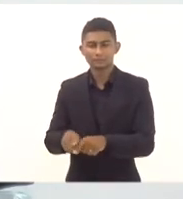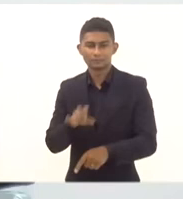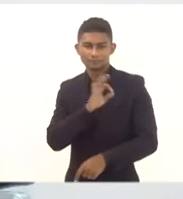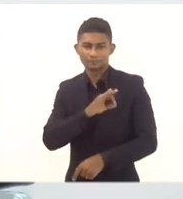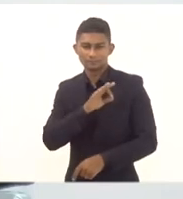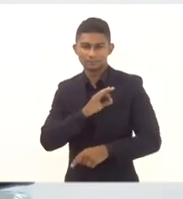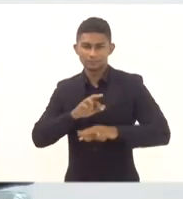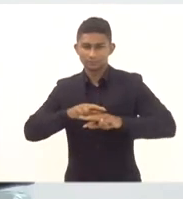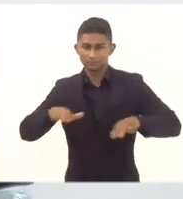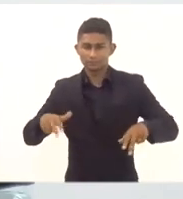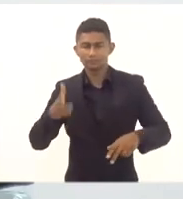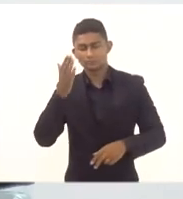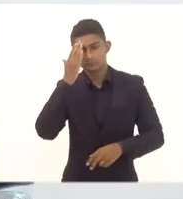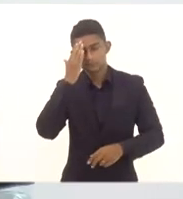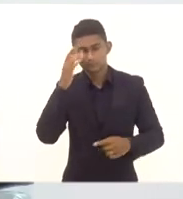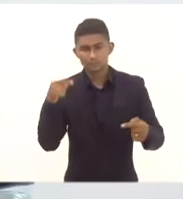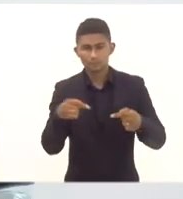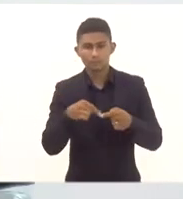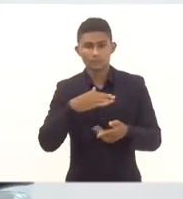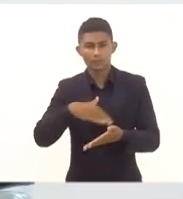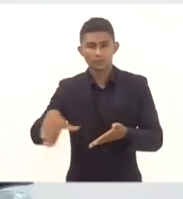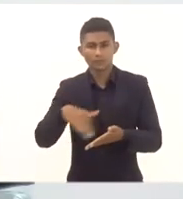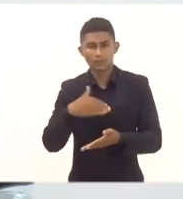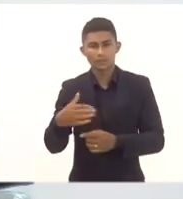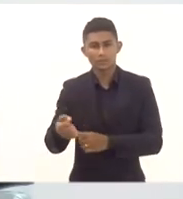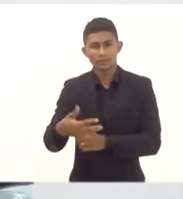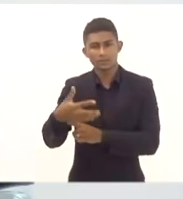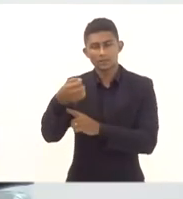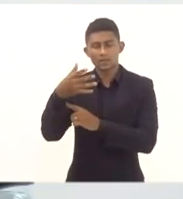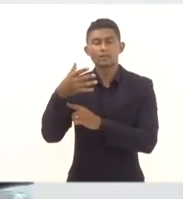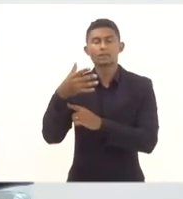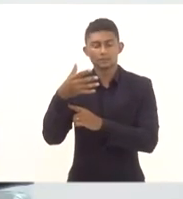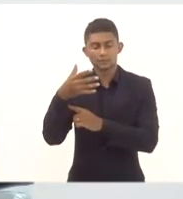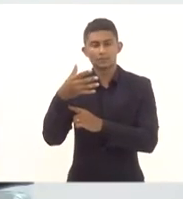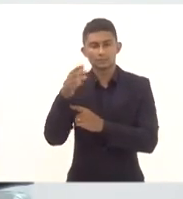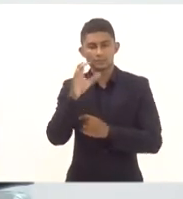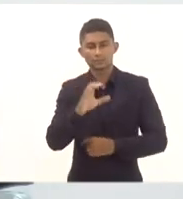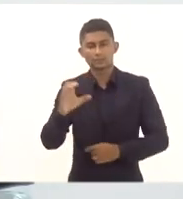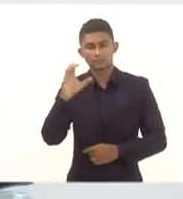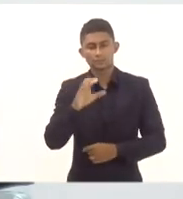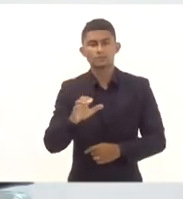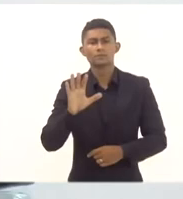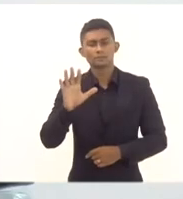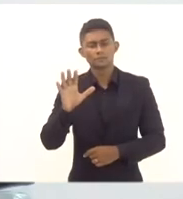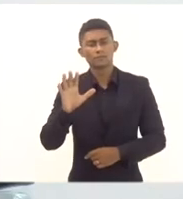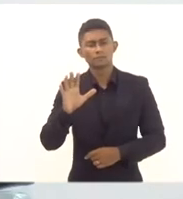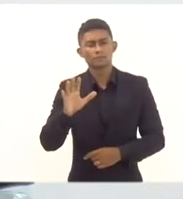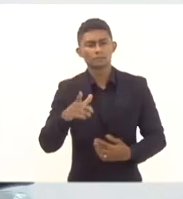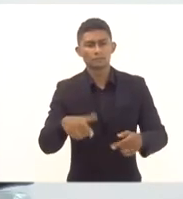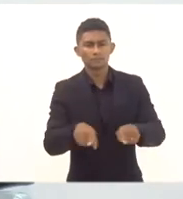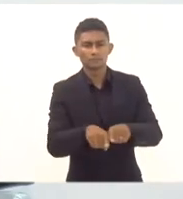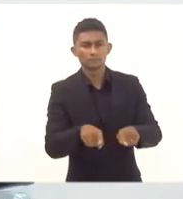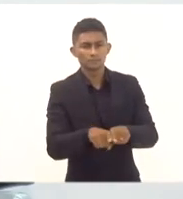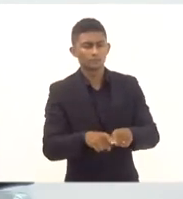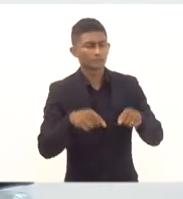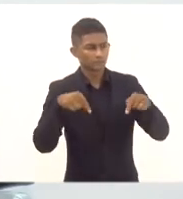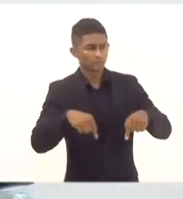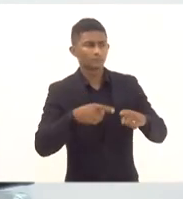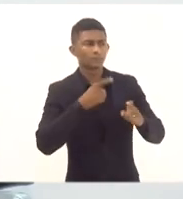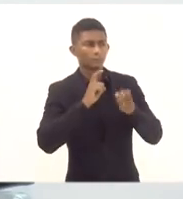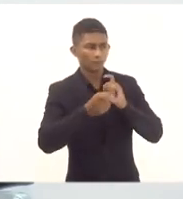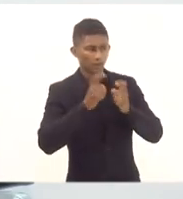Secretaria de Estado de ciência e tecnologia é mais Sem dúvida nenhuma Esse é um debate